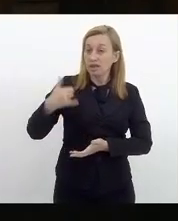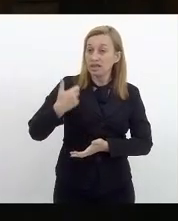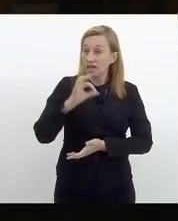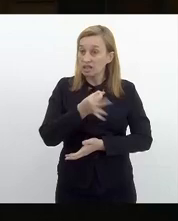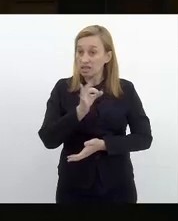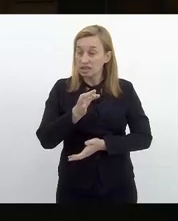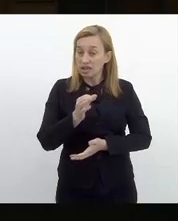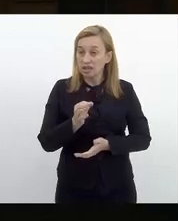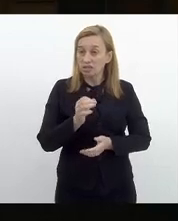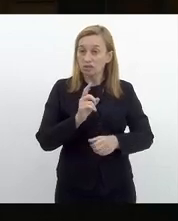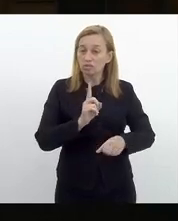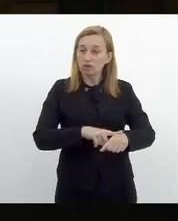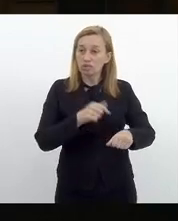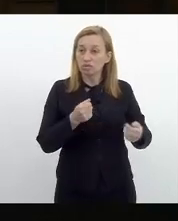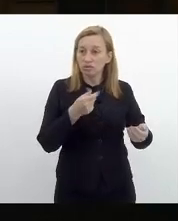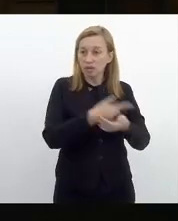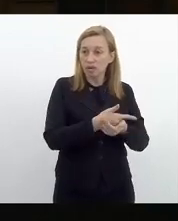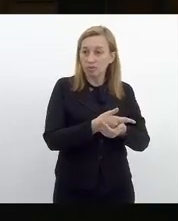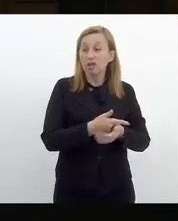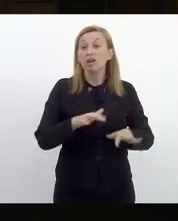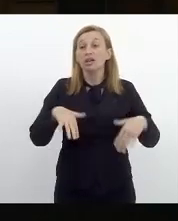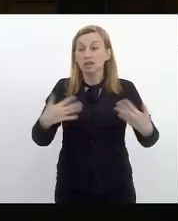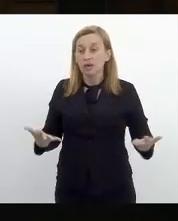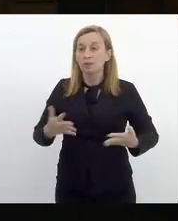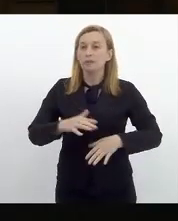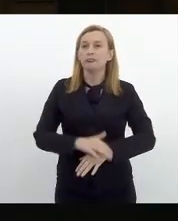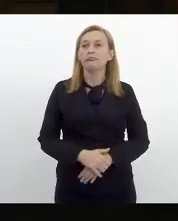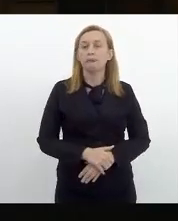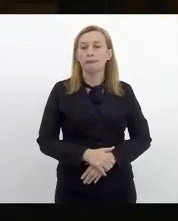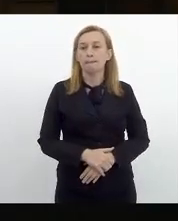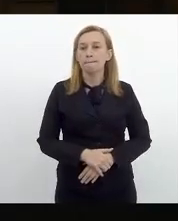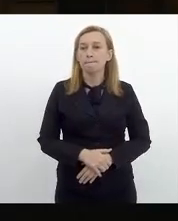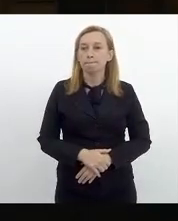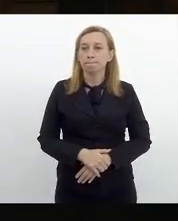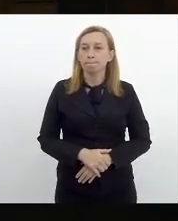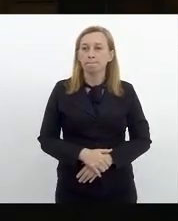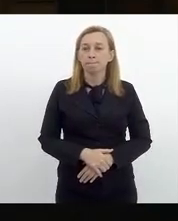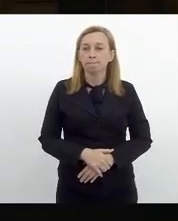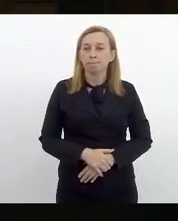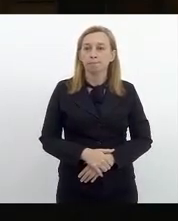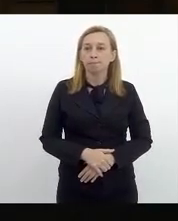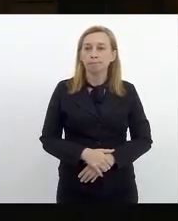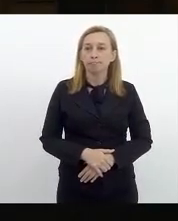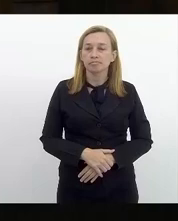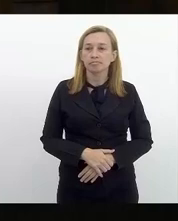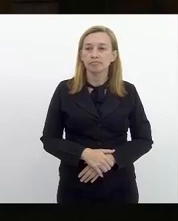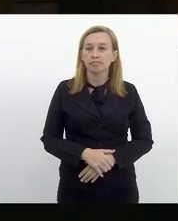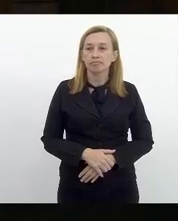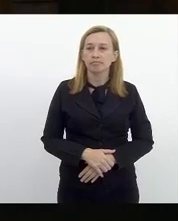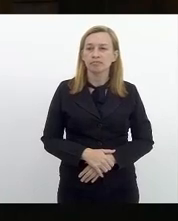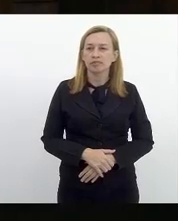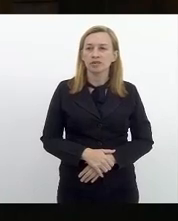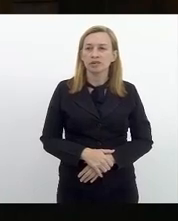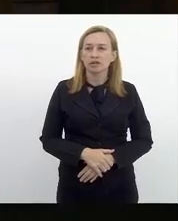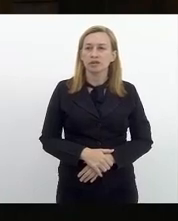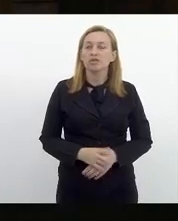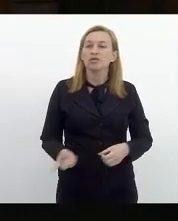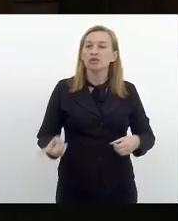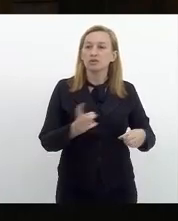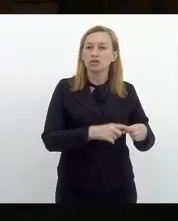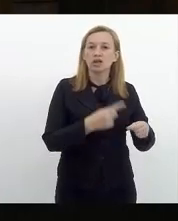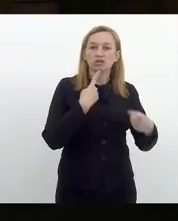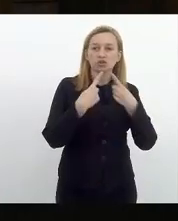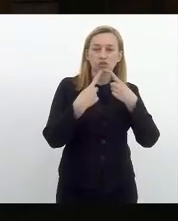tempo de contribuição então é o que quero que retomar inclusive no